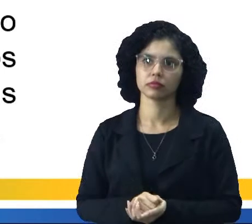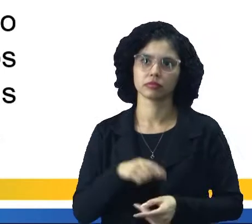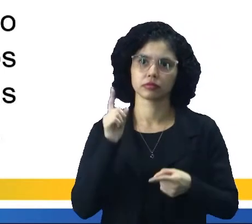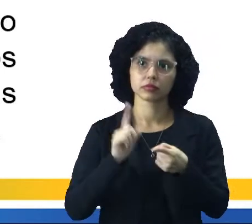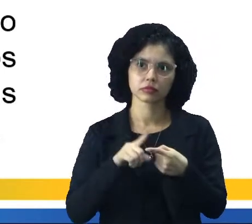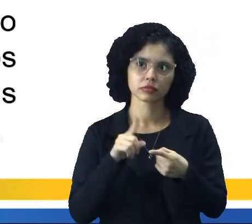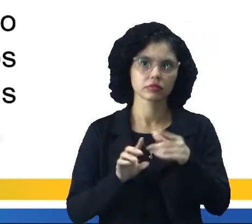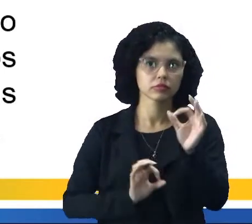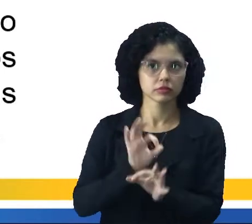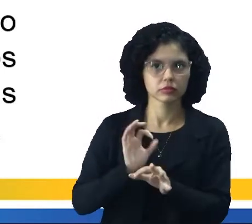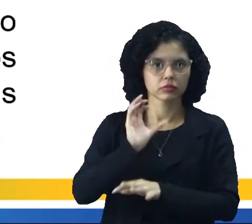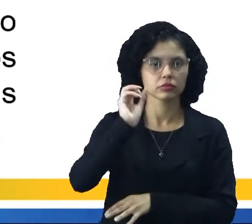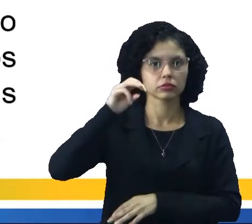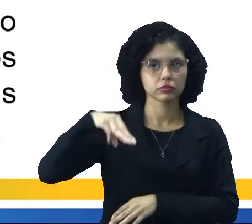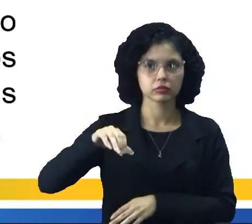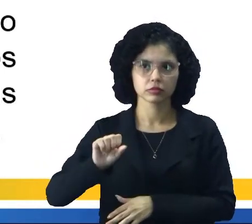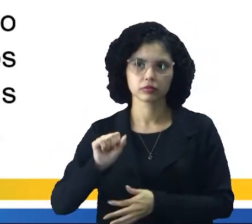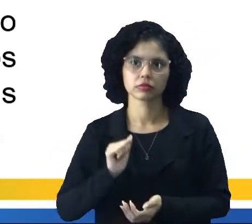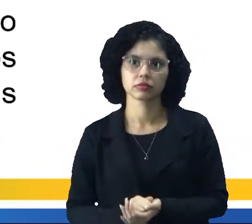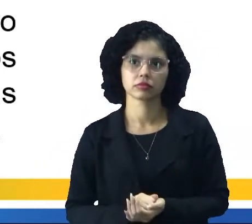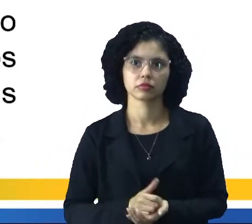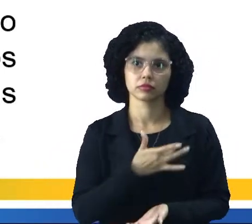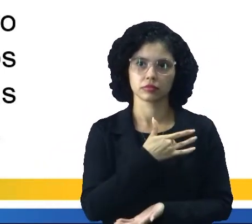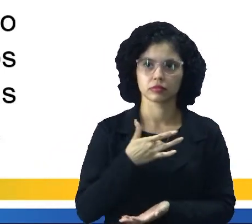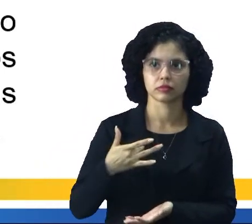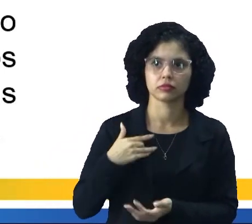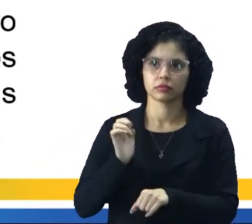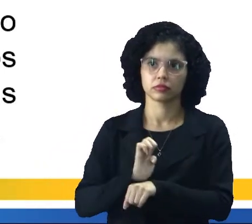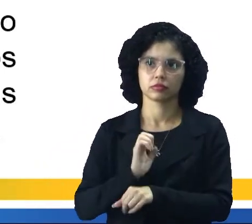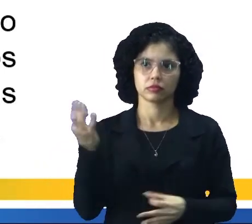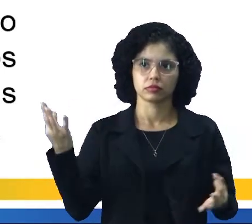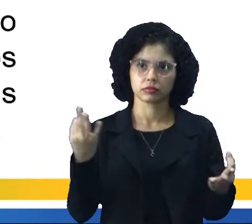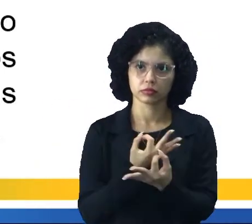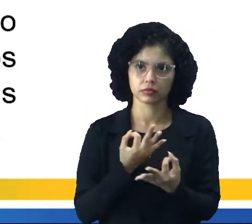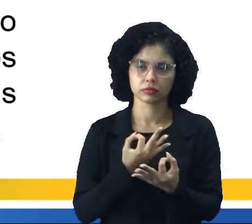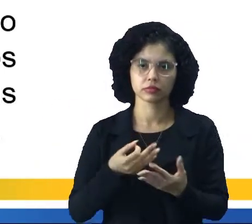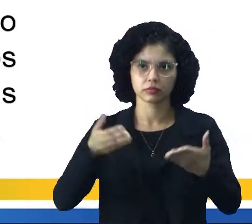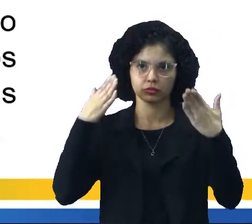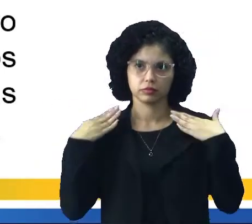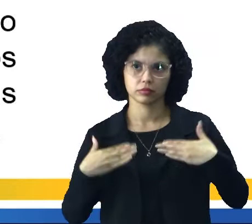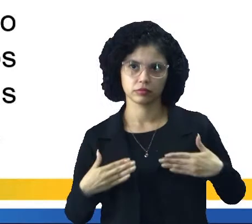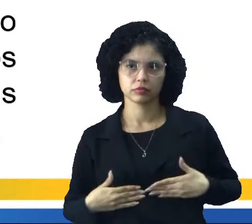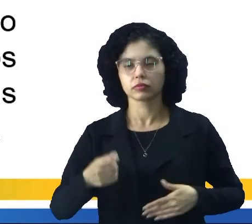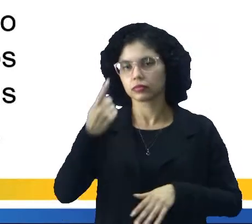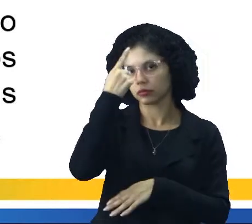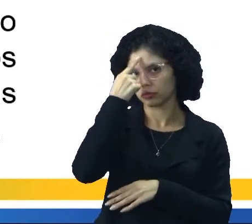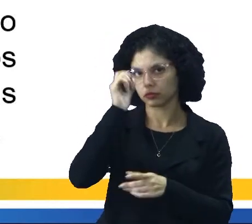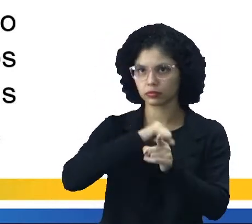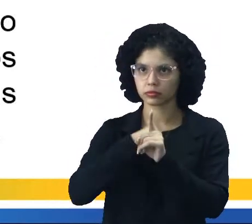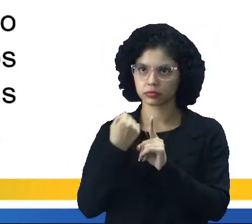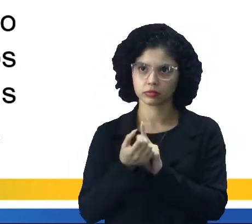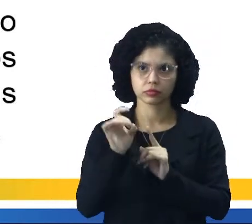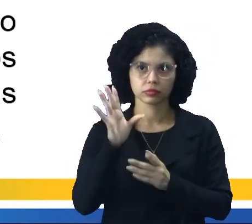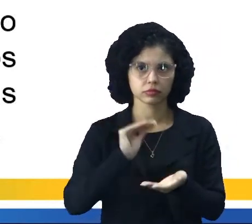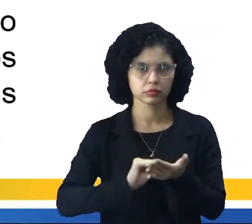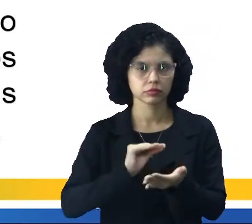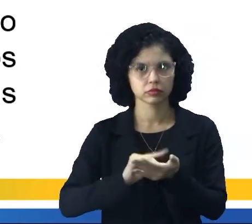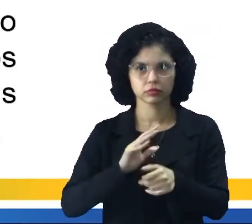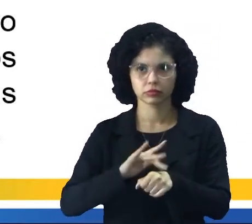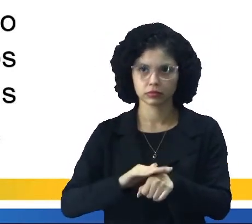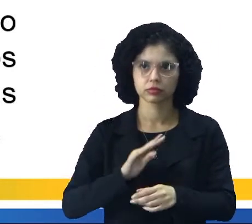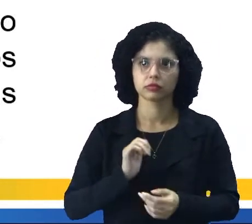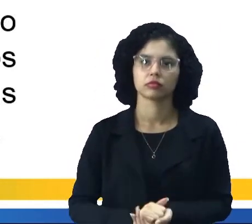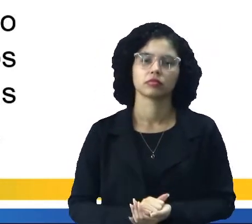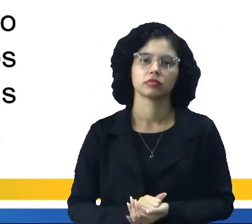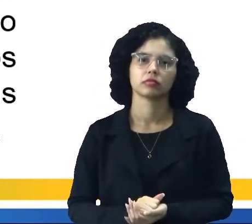porque segundo a Organização Mundial de Saúde, saúde é um estado de completo bem-estar físico, mental e social e não apenas a ausência de doença,